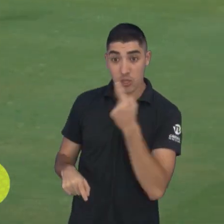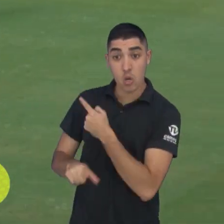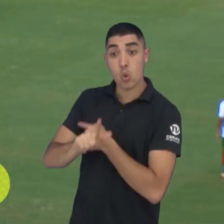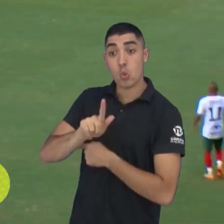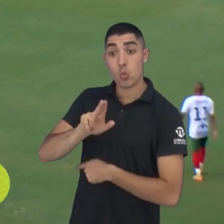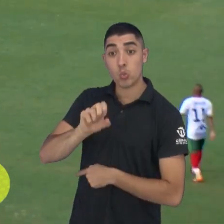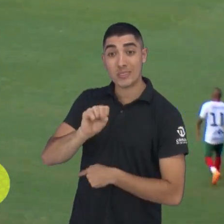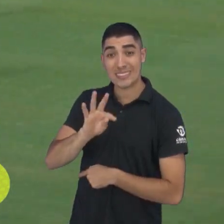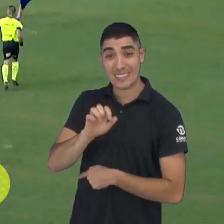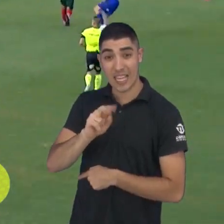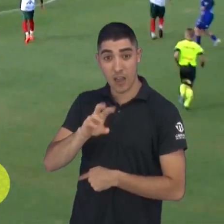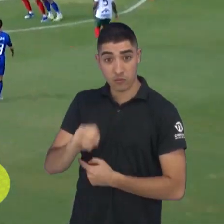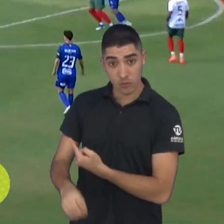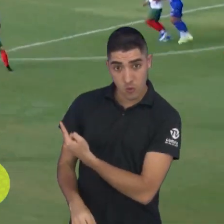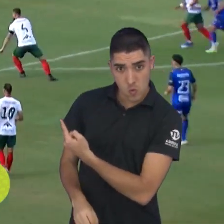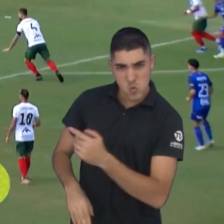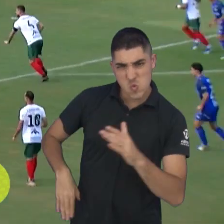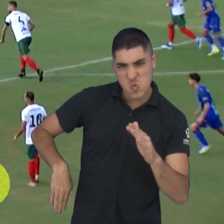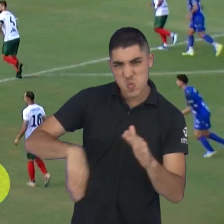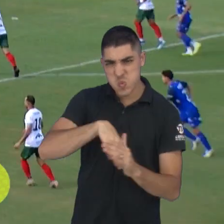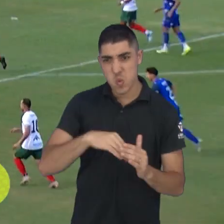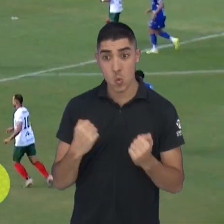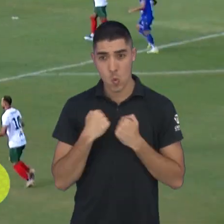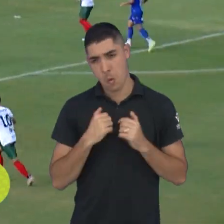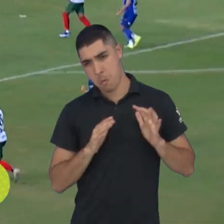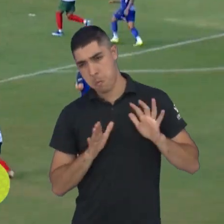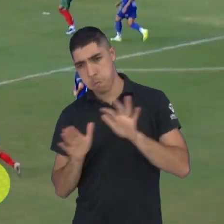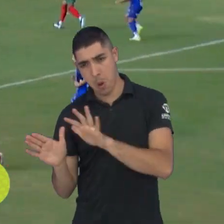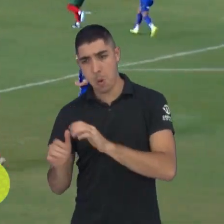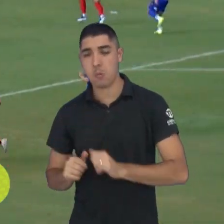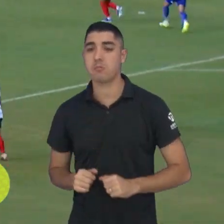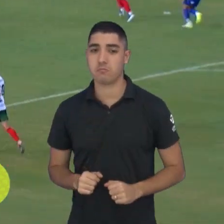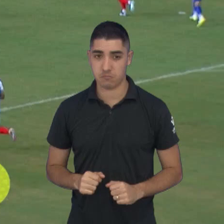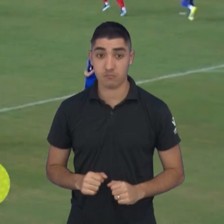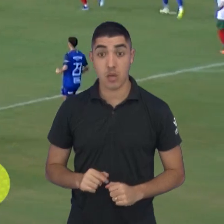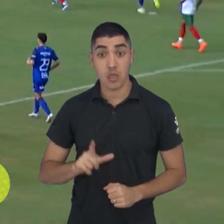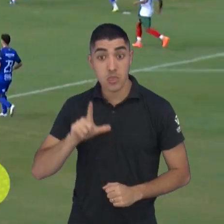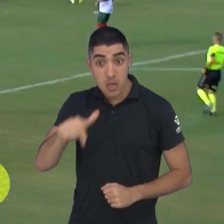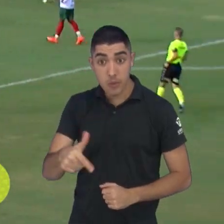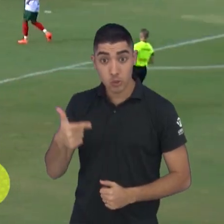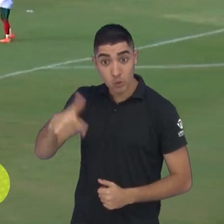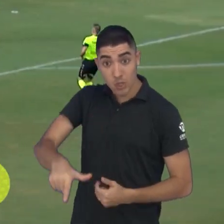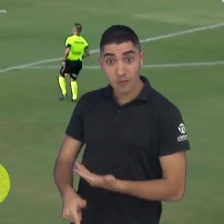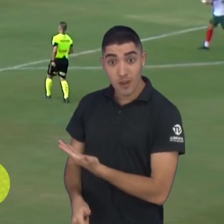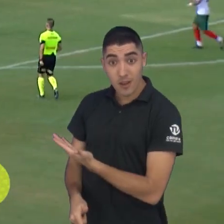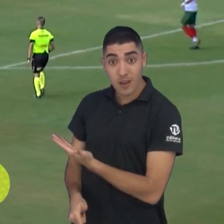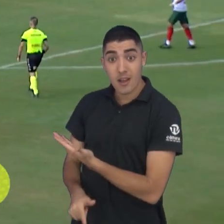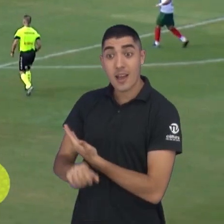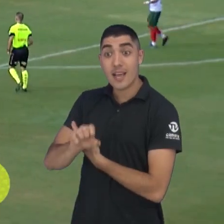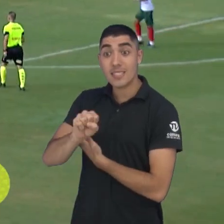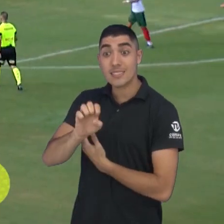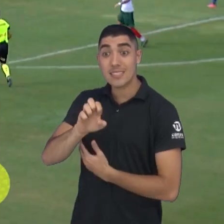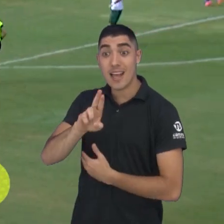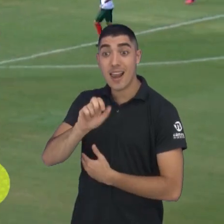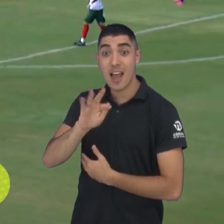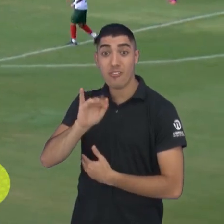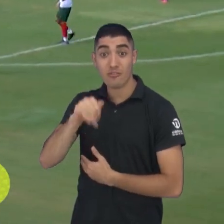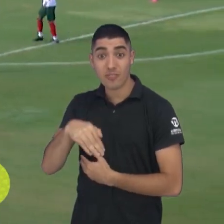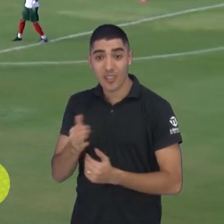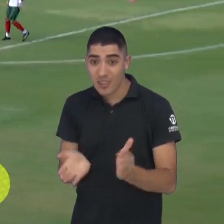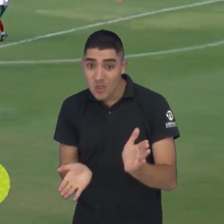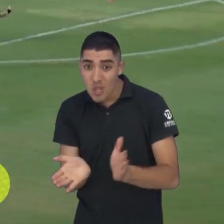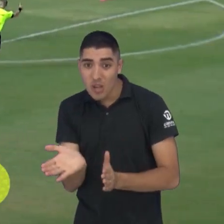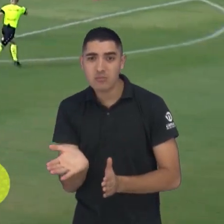que bateu firme e obrigou Wagner a fazer grande defesa. Na sequência, Matheus Serafim acionou João Gabriel,